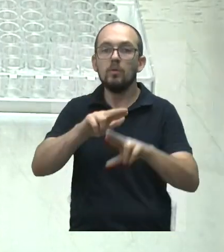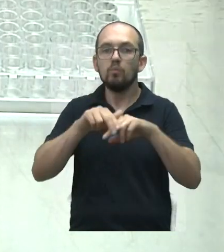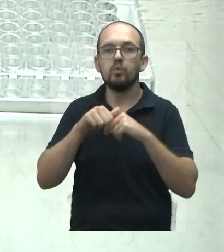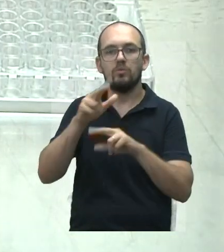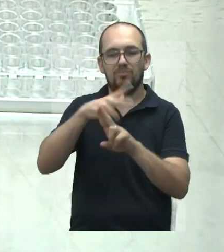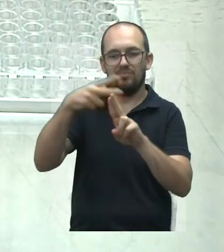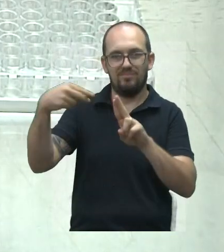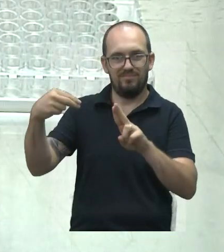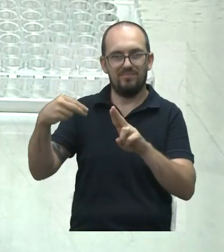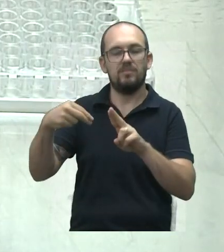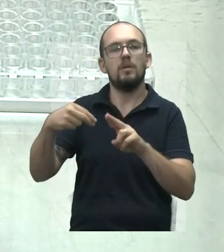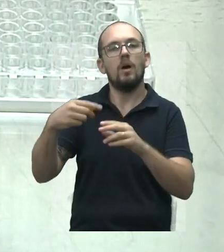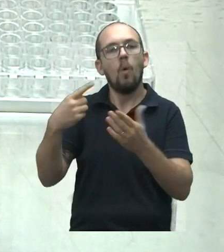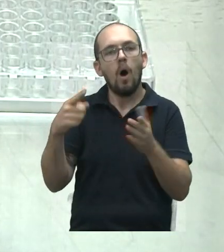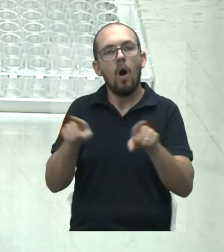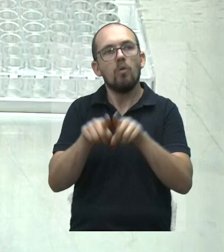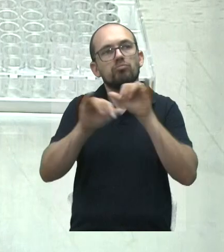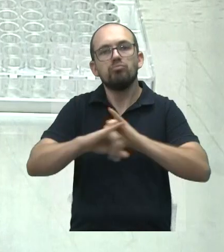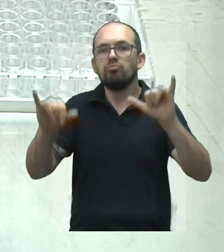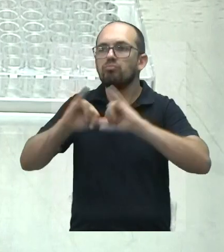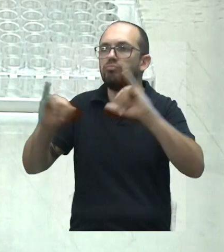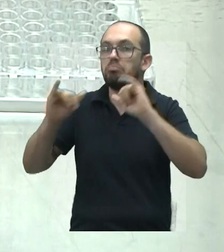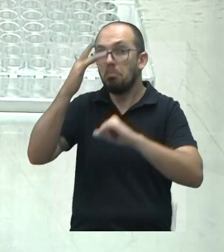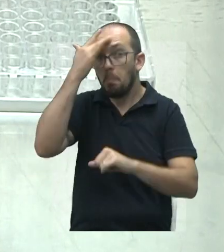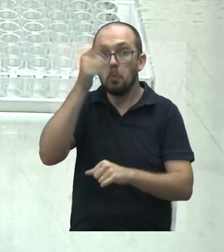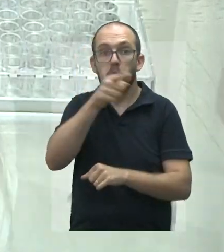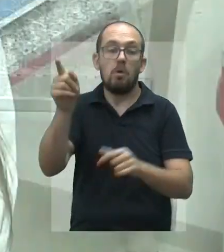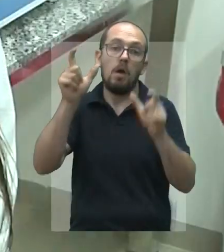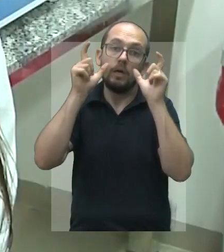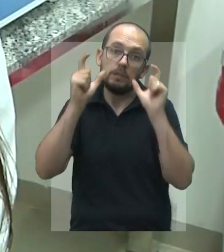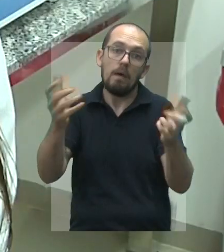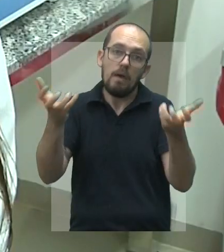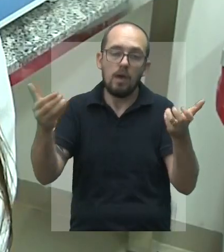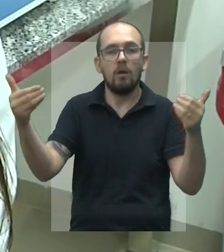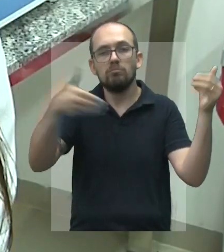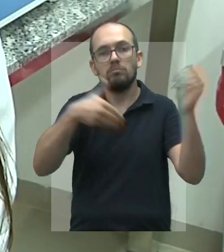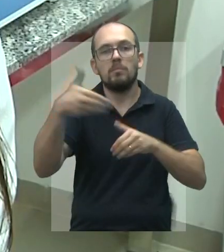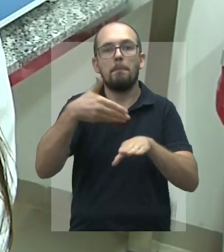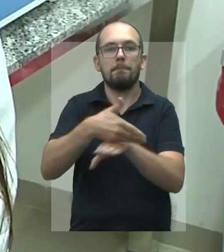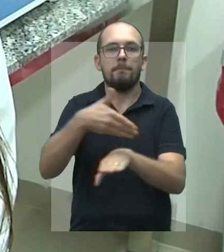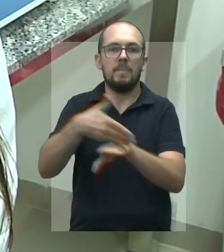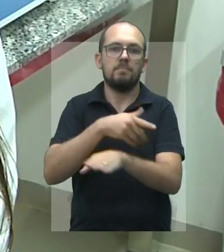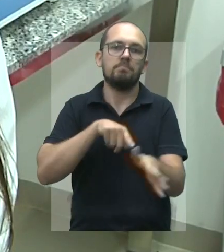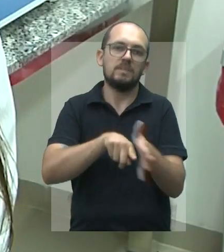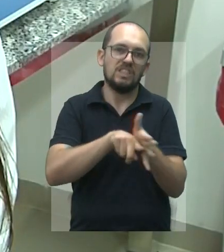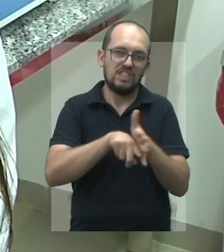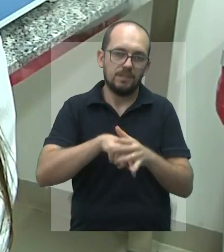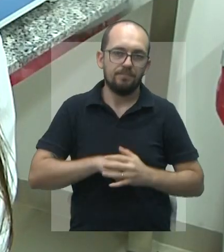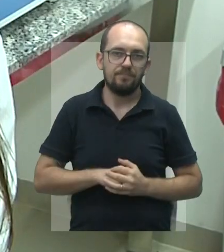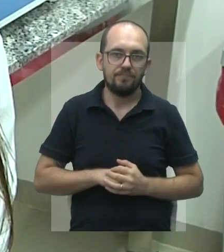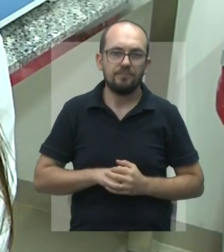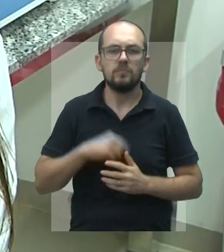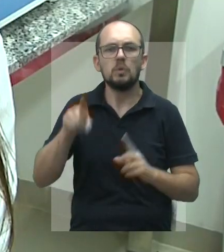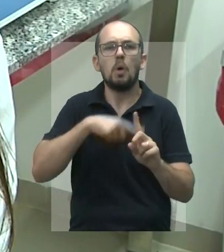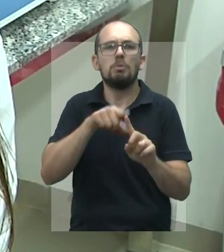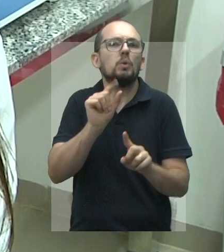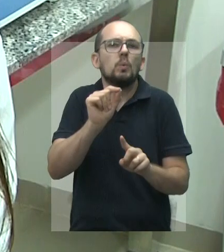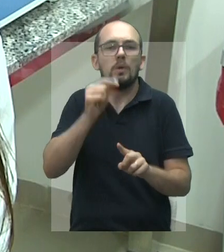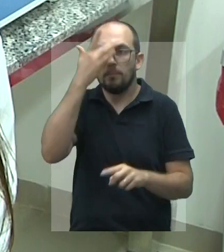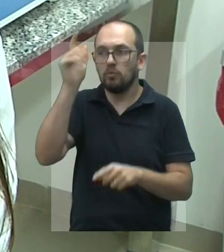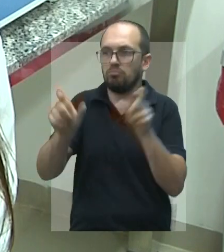de Medicina está recrutando pessoas interessadas em participar da pesquisa. A ideia é que os